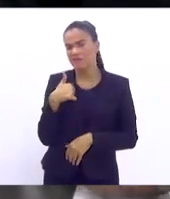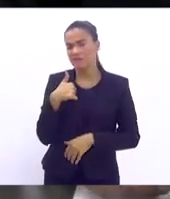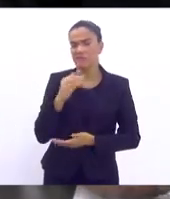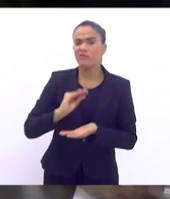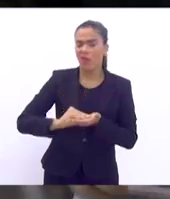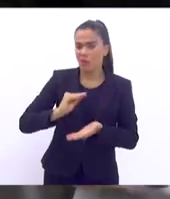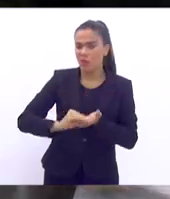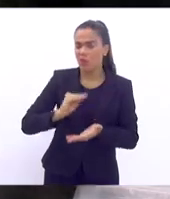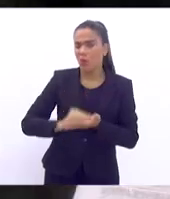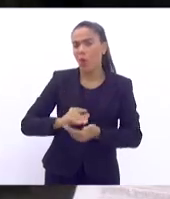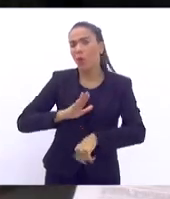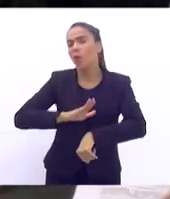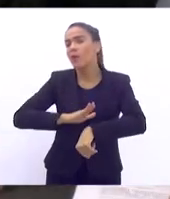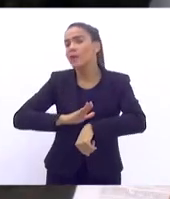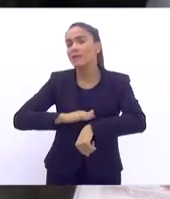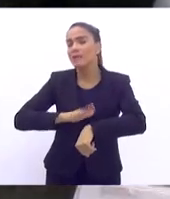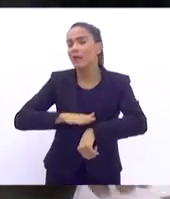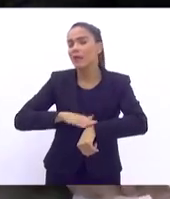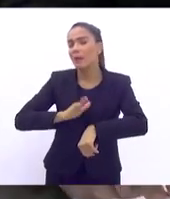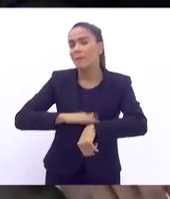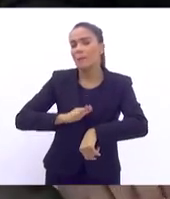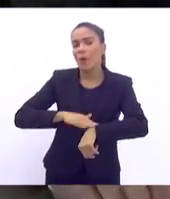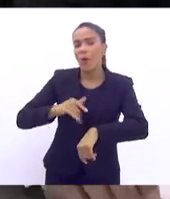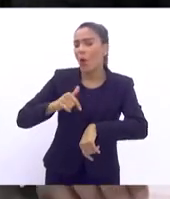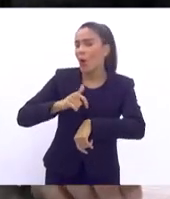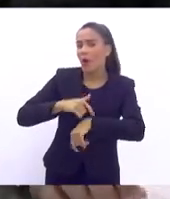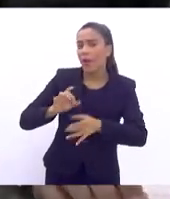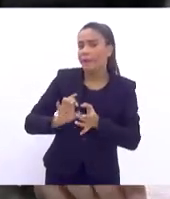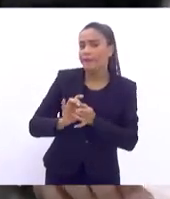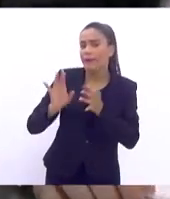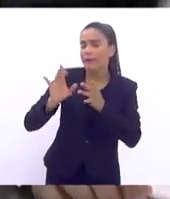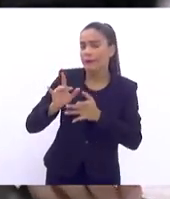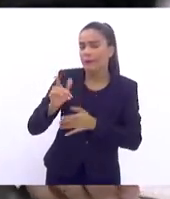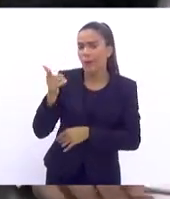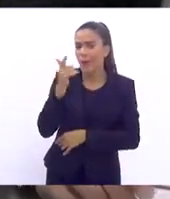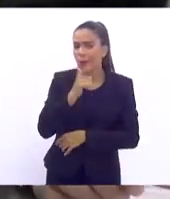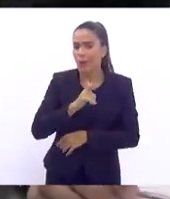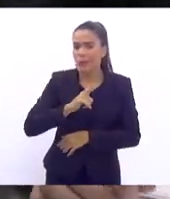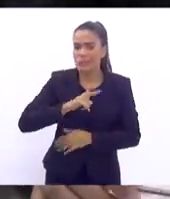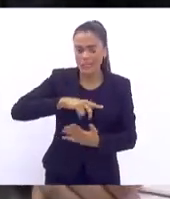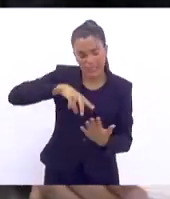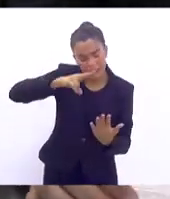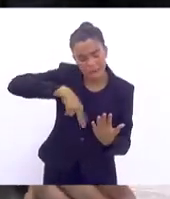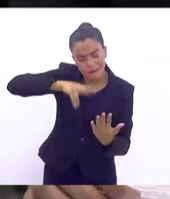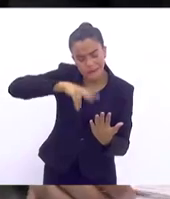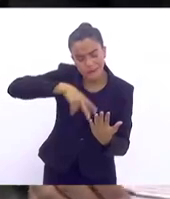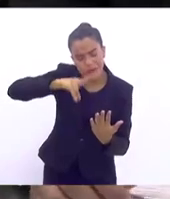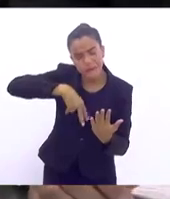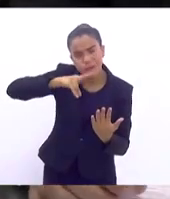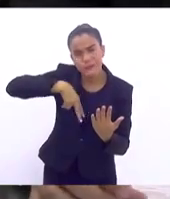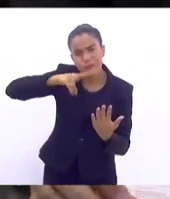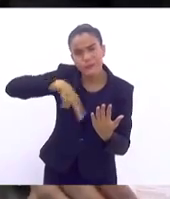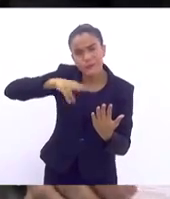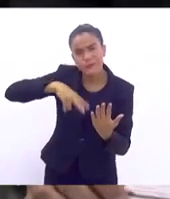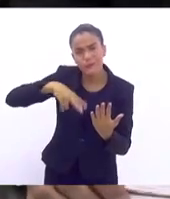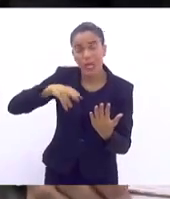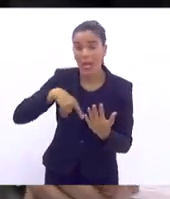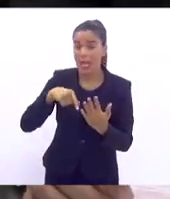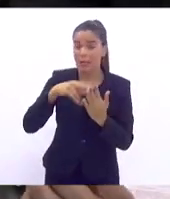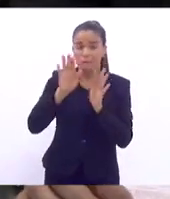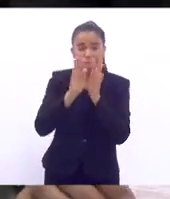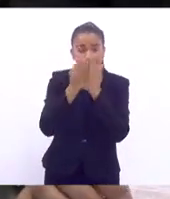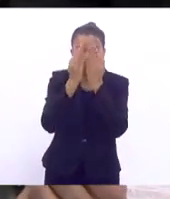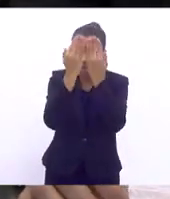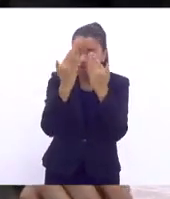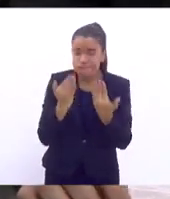realmente tempo disponibilidade de tempo para que eu conseguisse me debruçar e ler essa resolução que